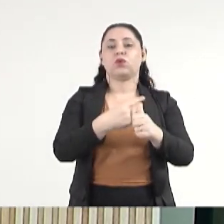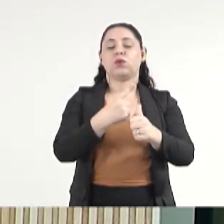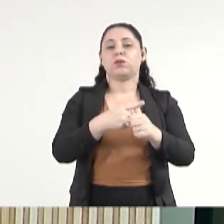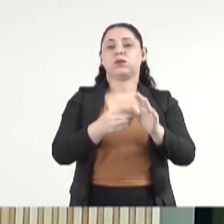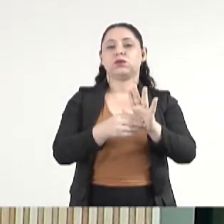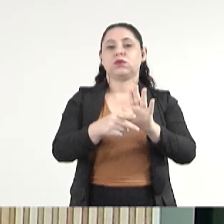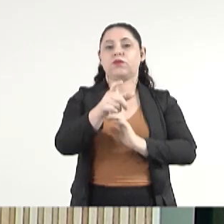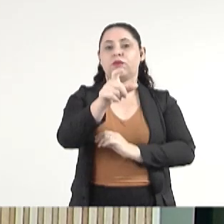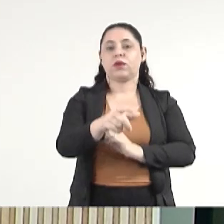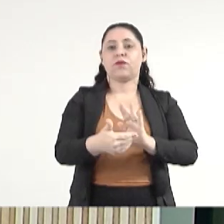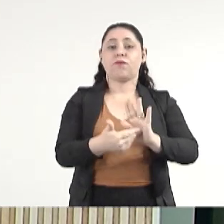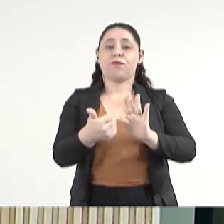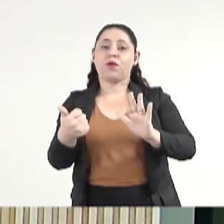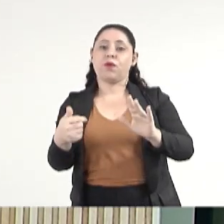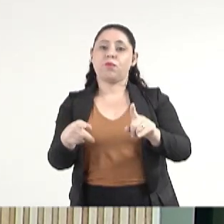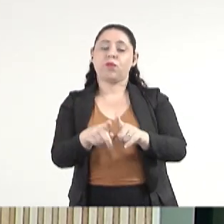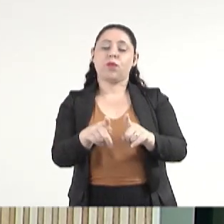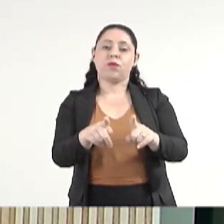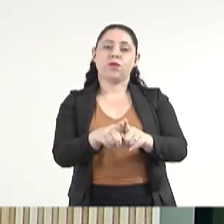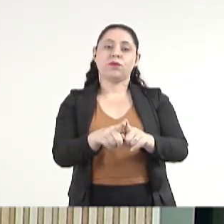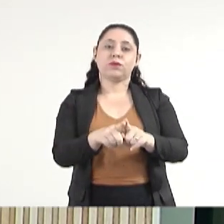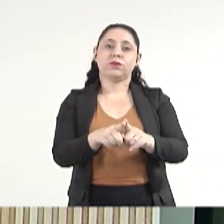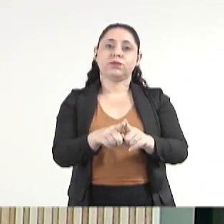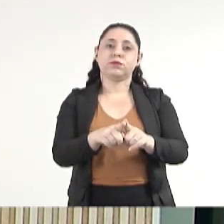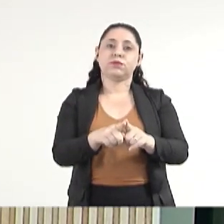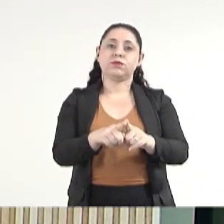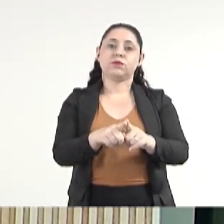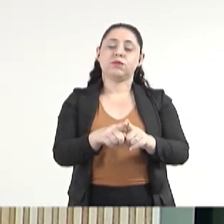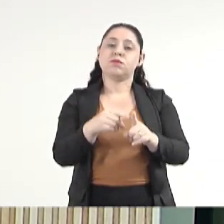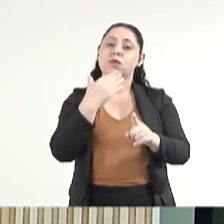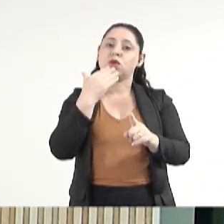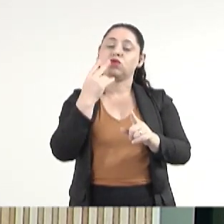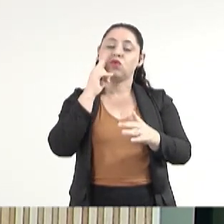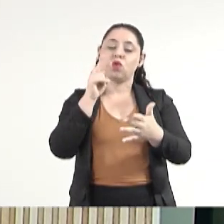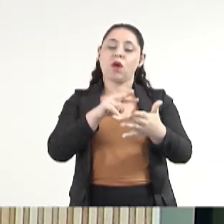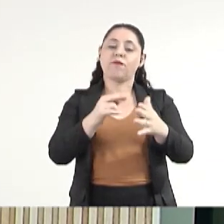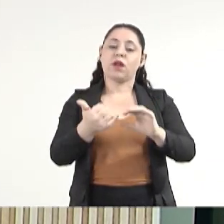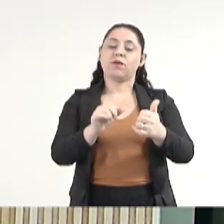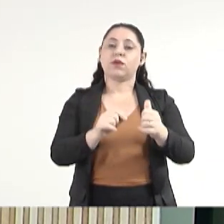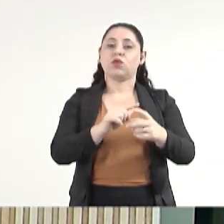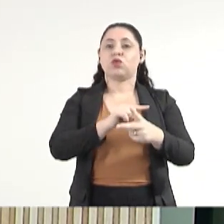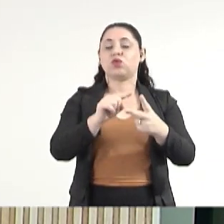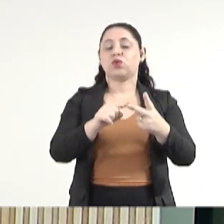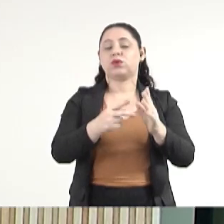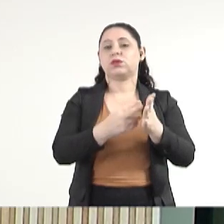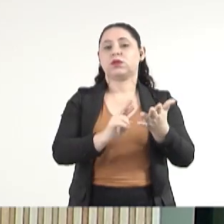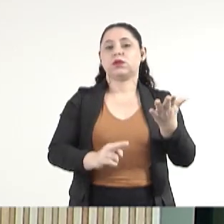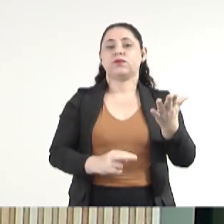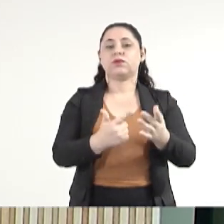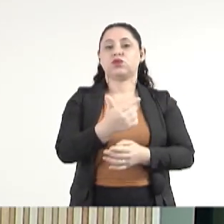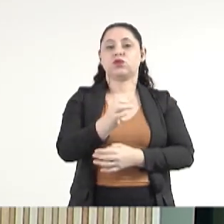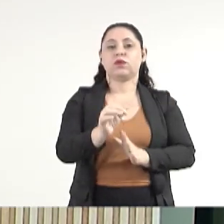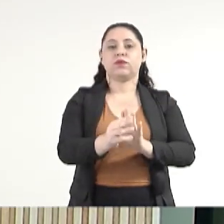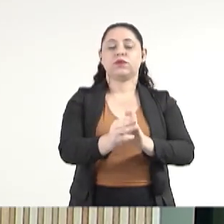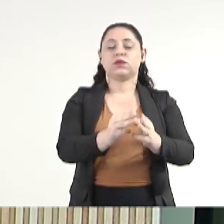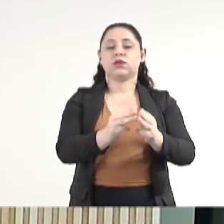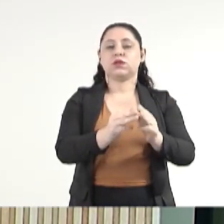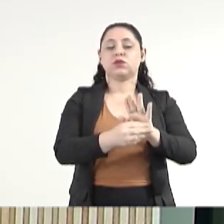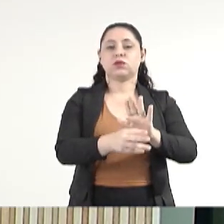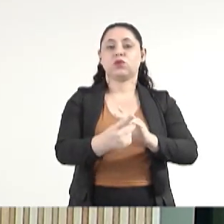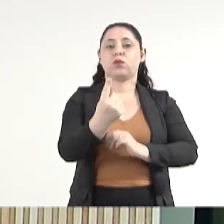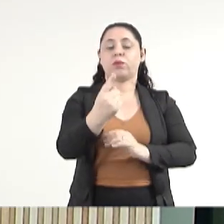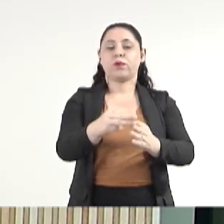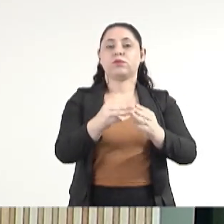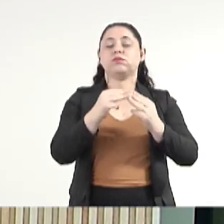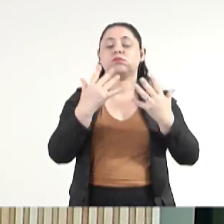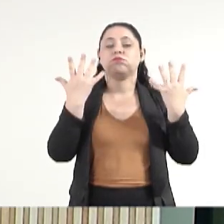Uma indicação ela foi retirada de pauta para um pedido de vista, então tivemos 2 requerimentos, 29 indicações, uma moção de